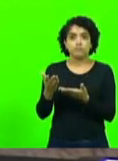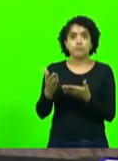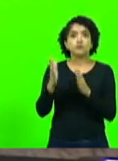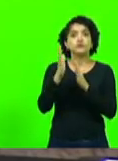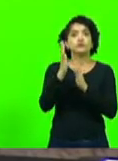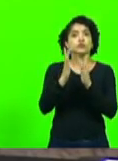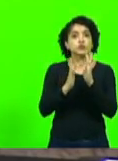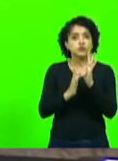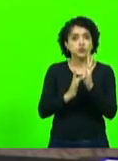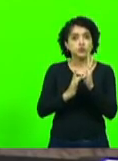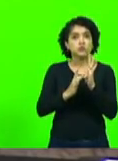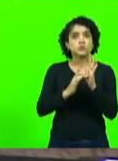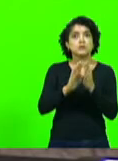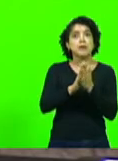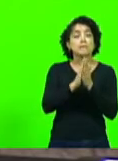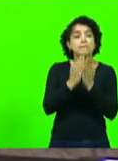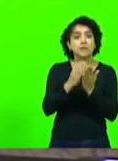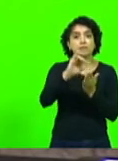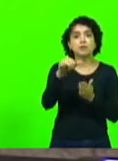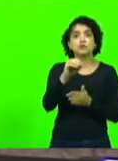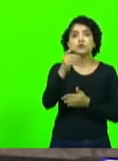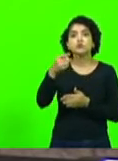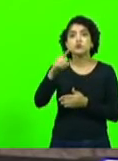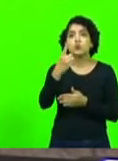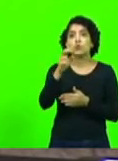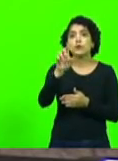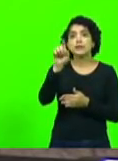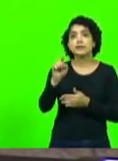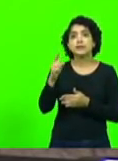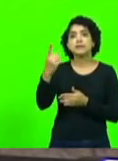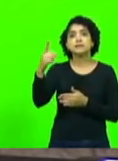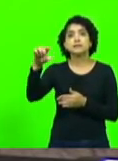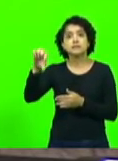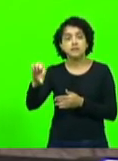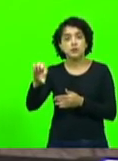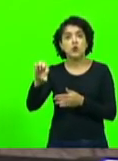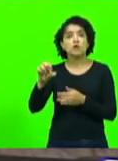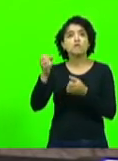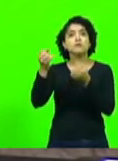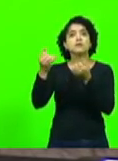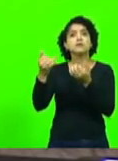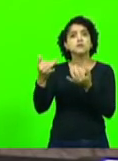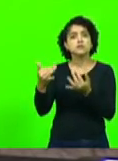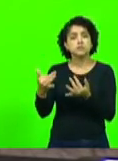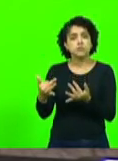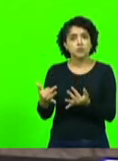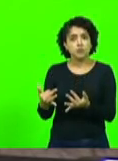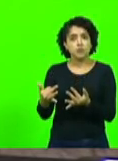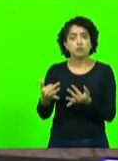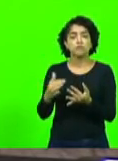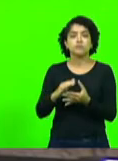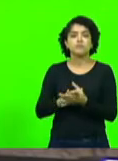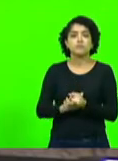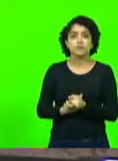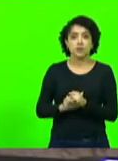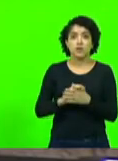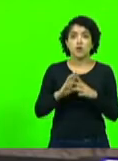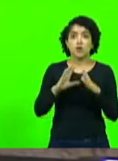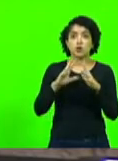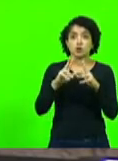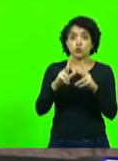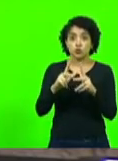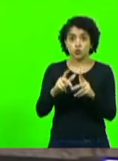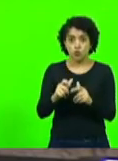lá em João, capítulo 15, verso 19, deputado Gerri. Todos os que